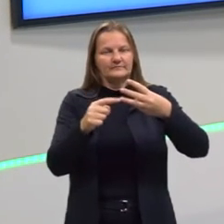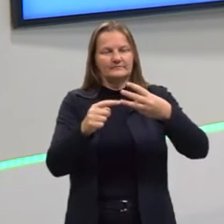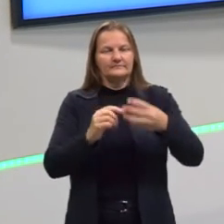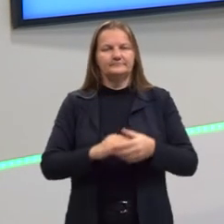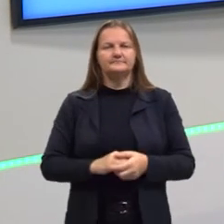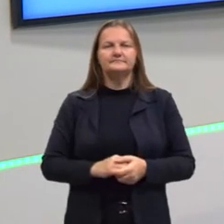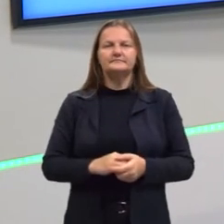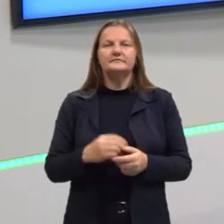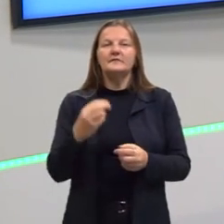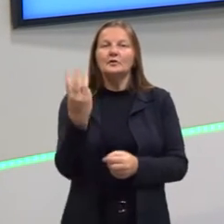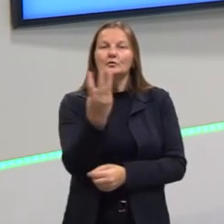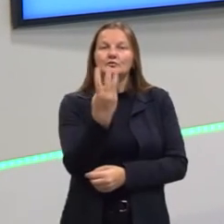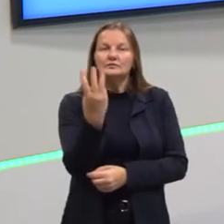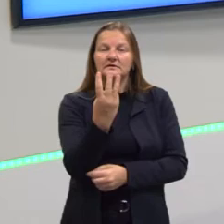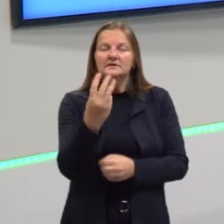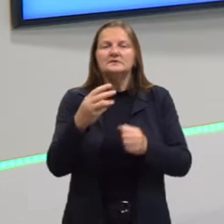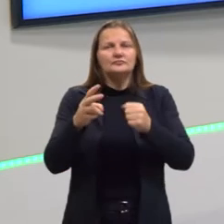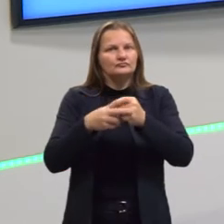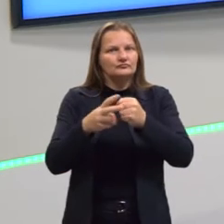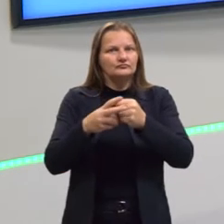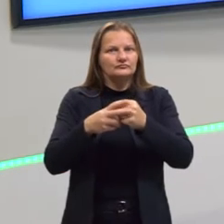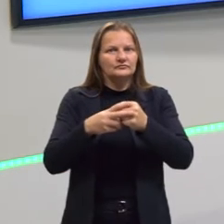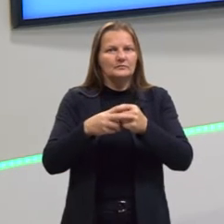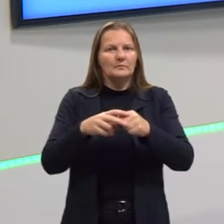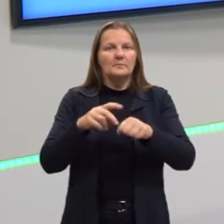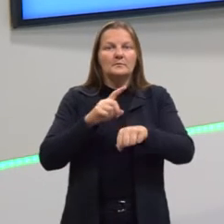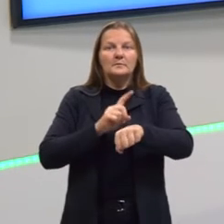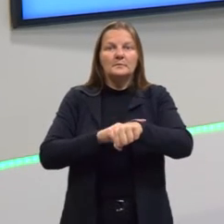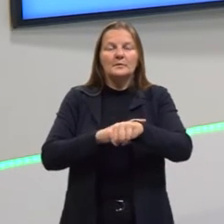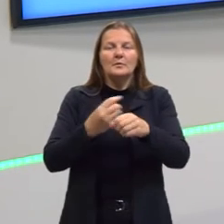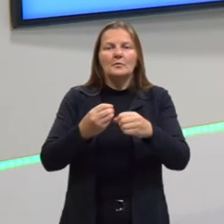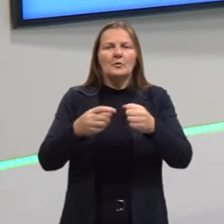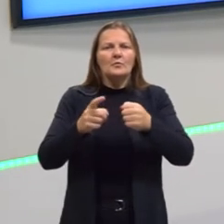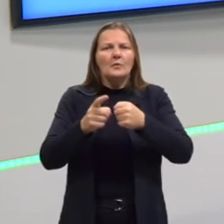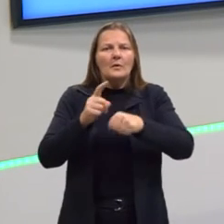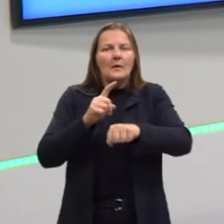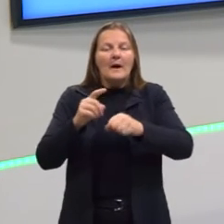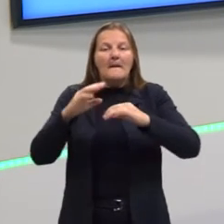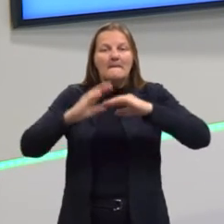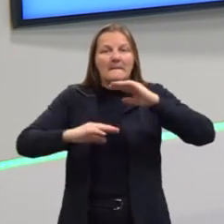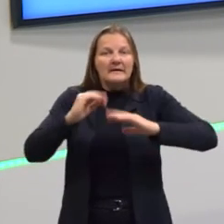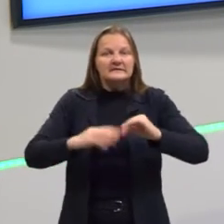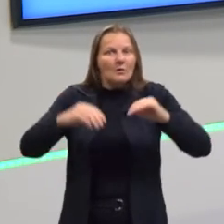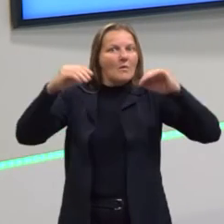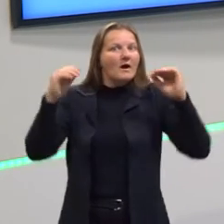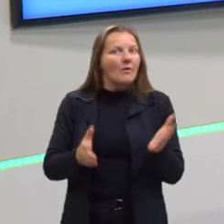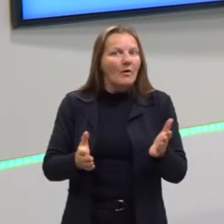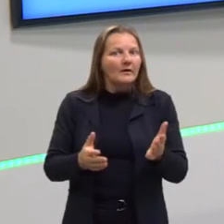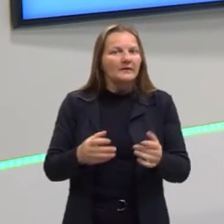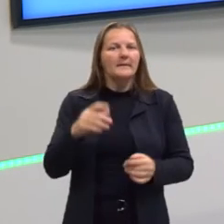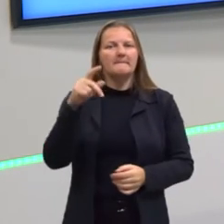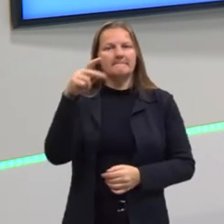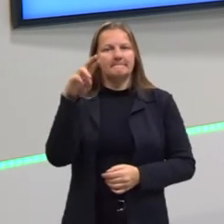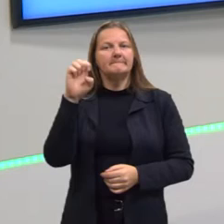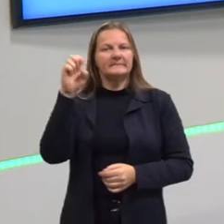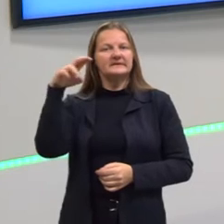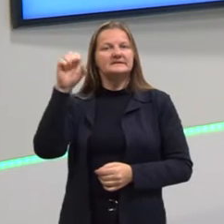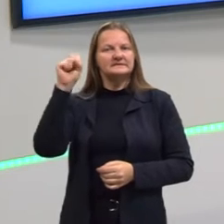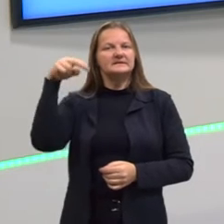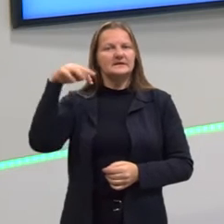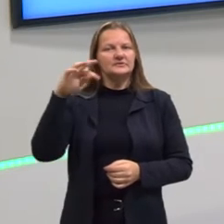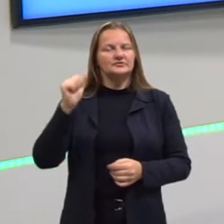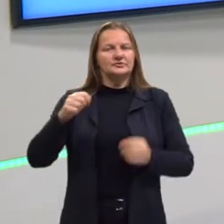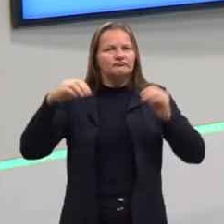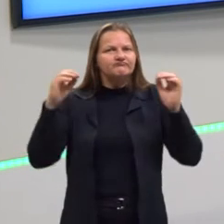futuro nesses três tempos verbais eu tenho que relembrar o que presente ação momentânea ação que acontece